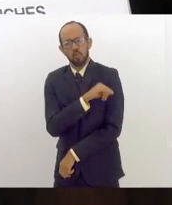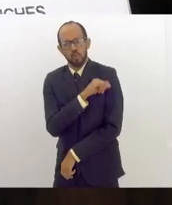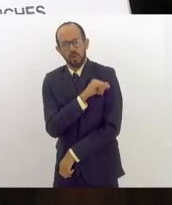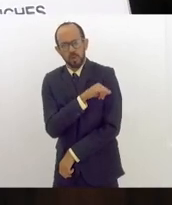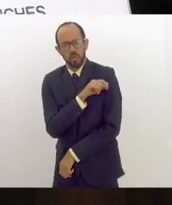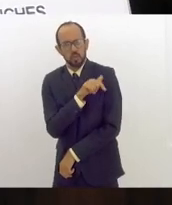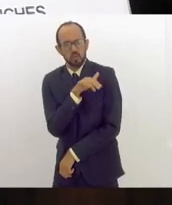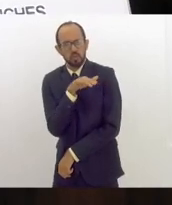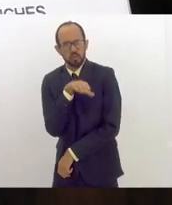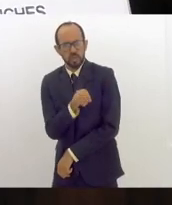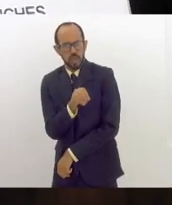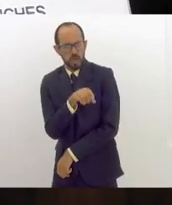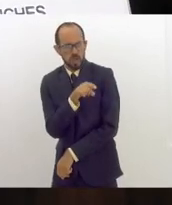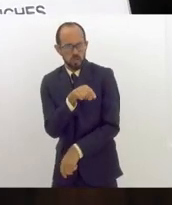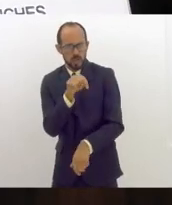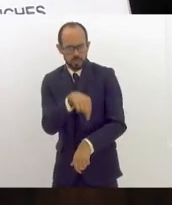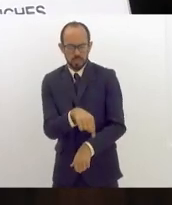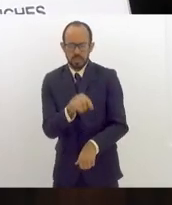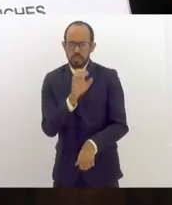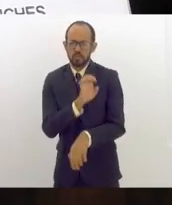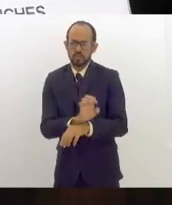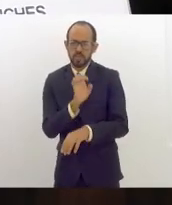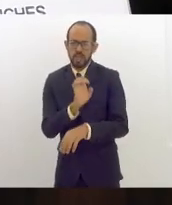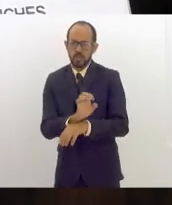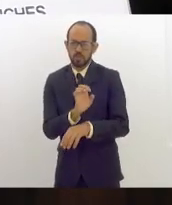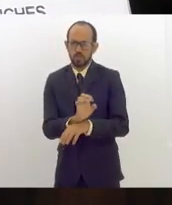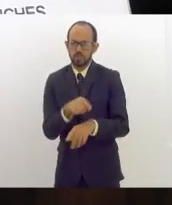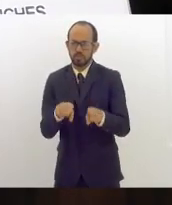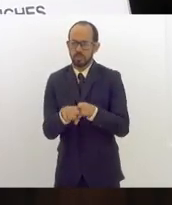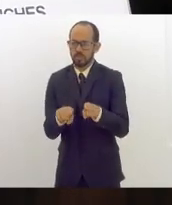seu papel do estado e você